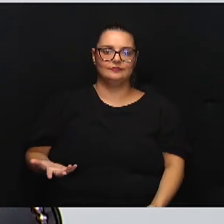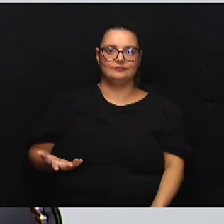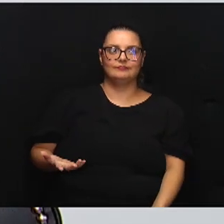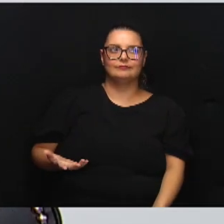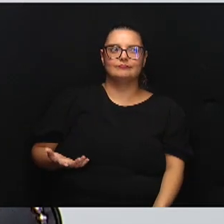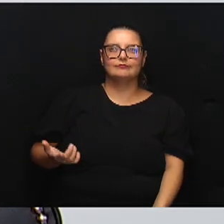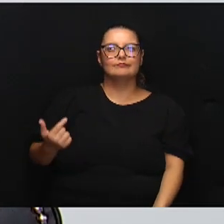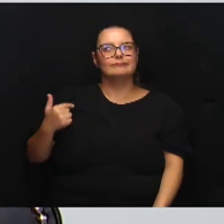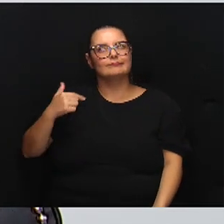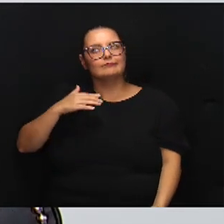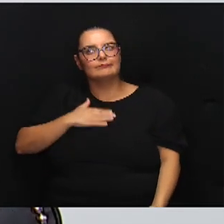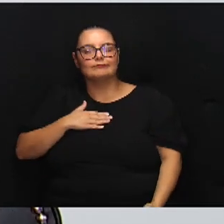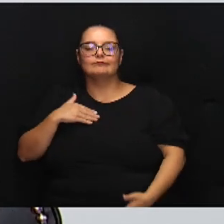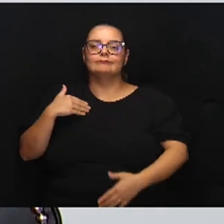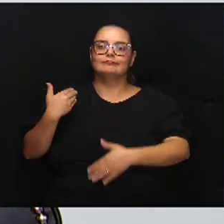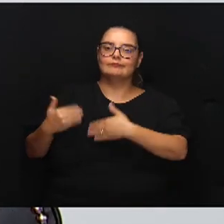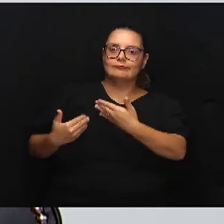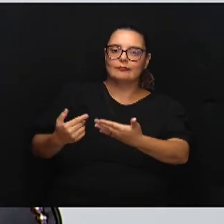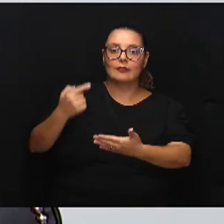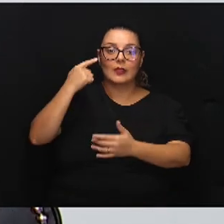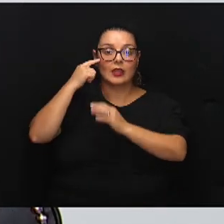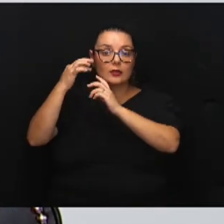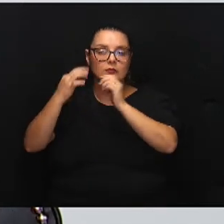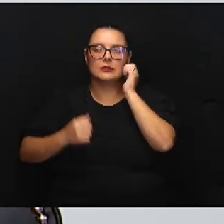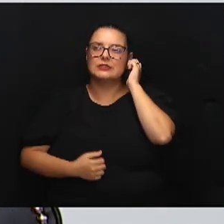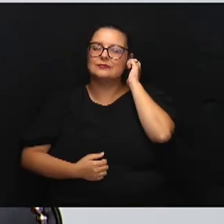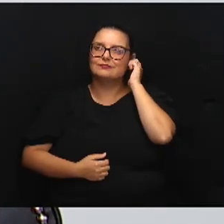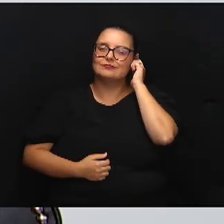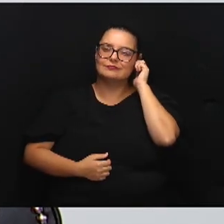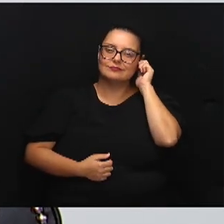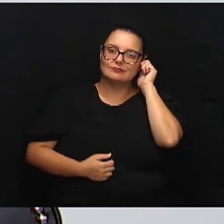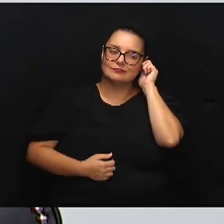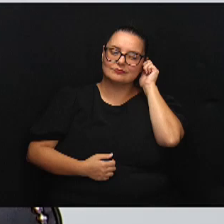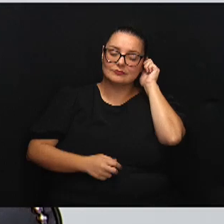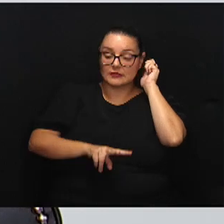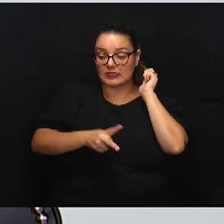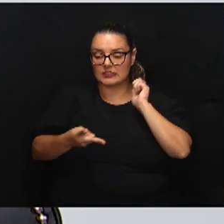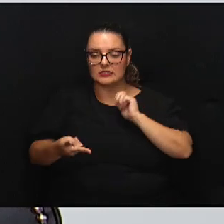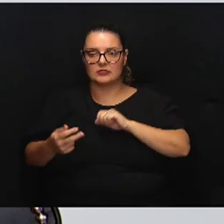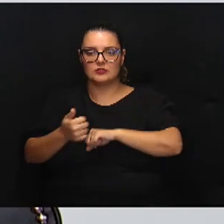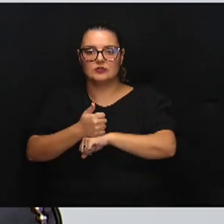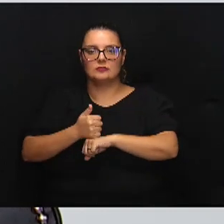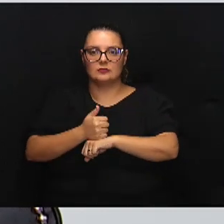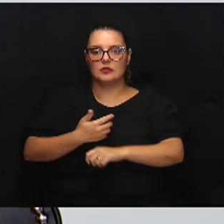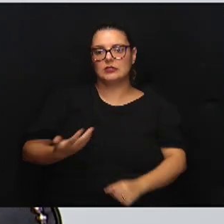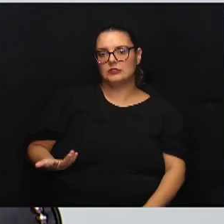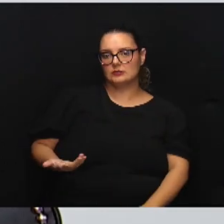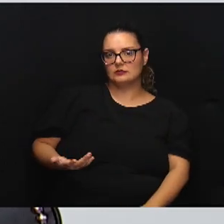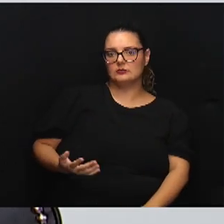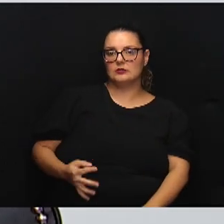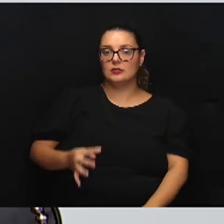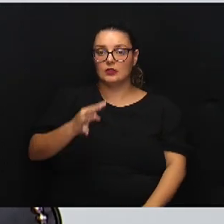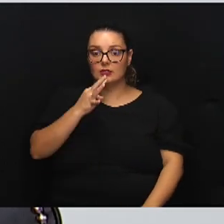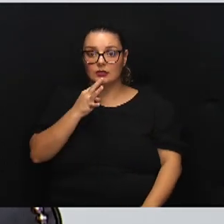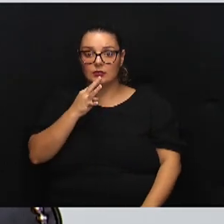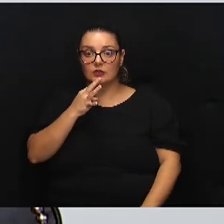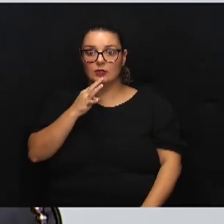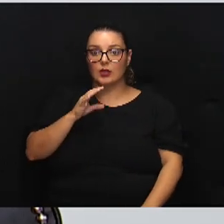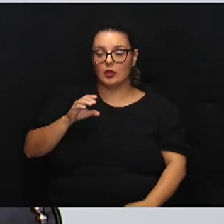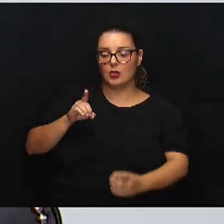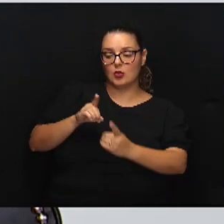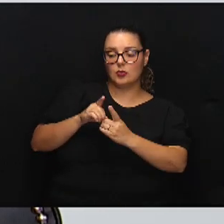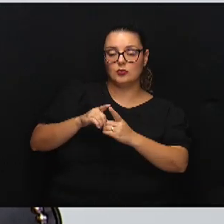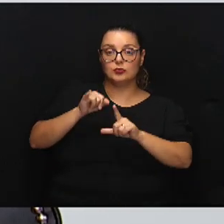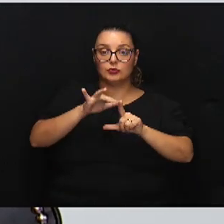Nesse meu processo, eu pensei até em fazer uma transição de carreira. Então, eu conheci a consultoria de imagem e